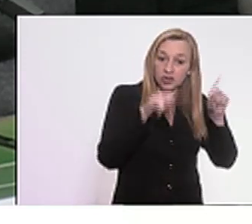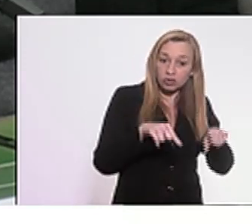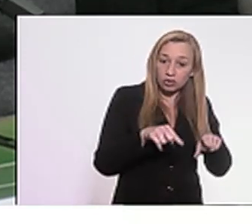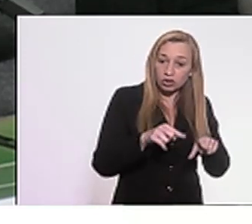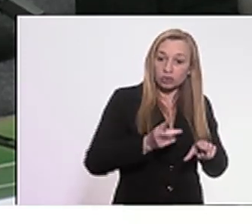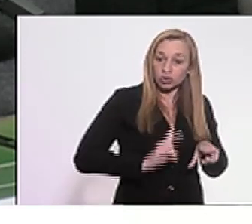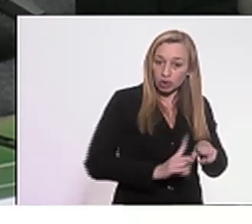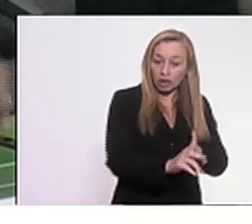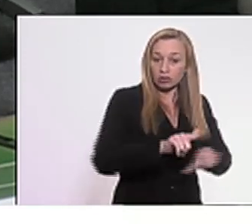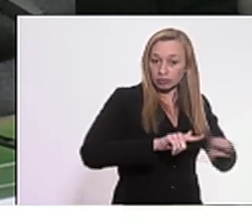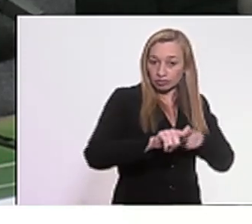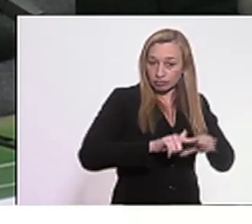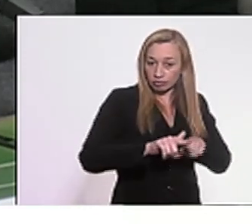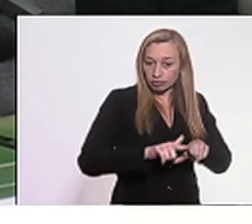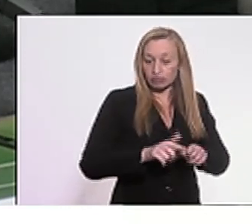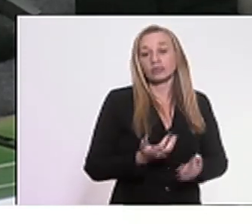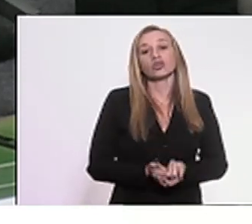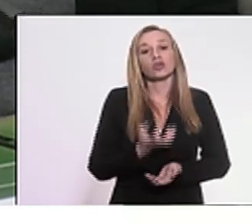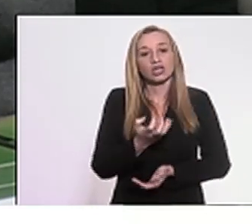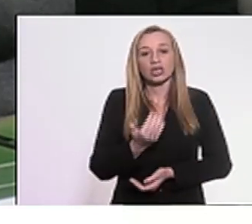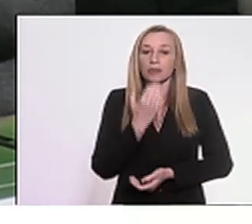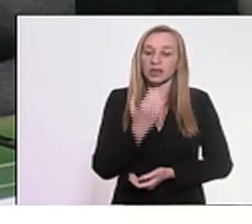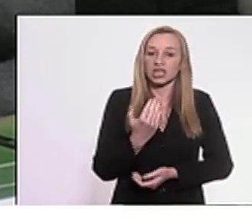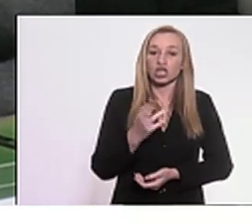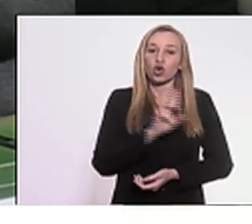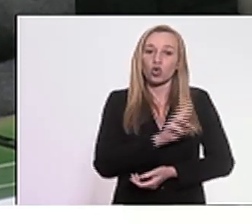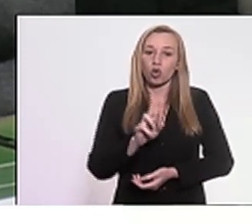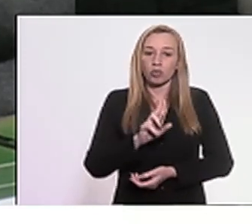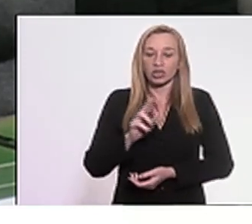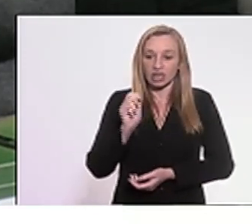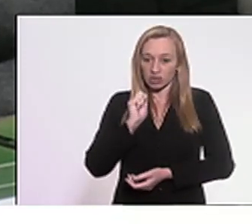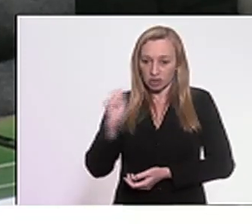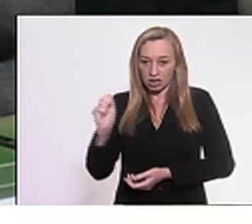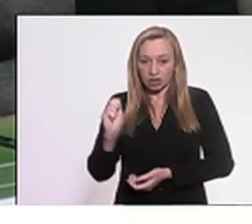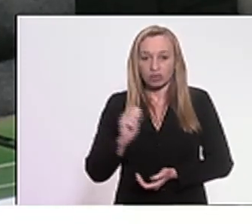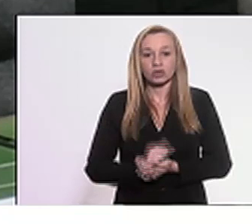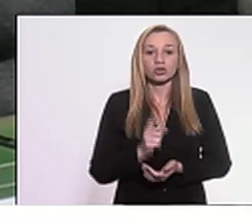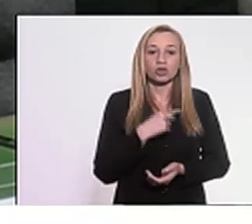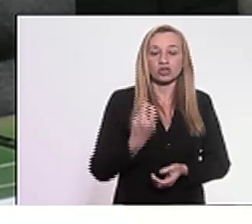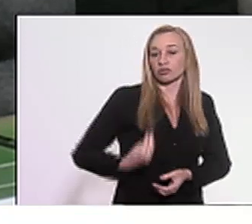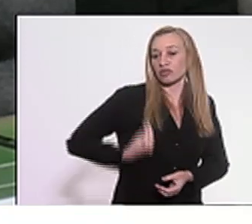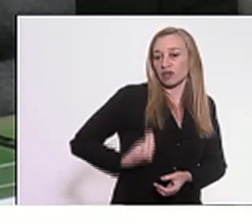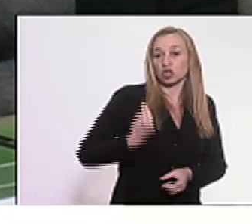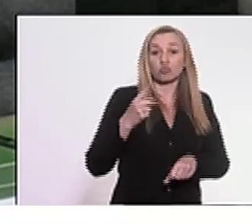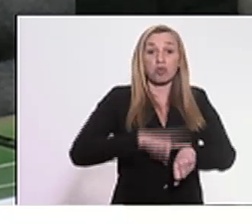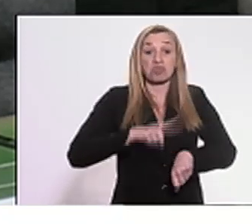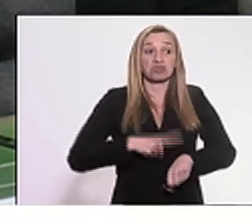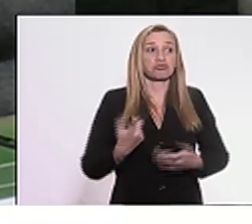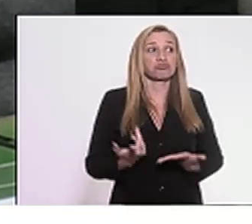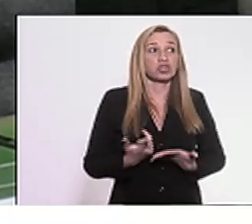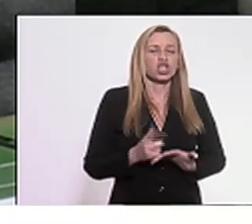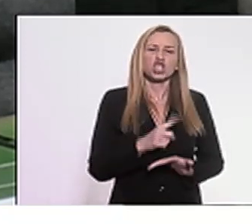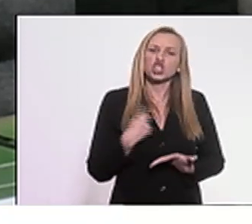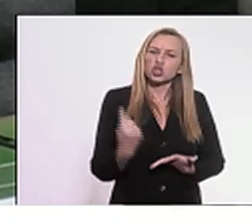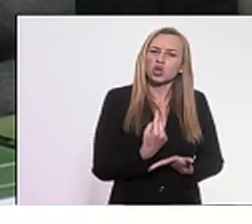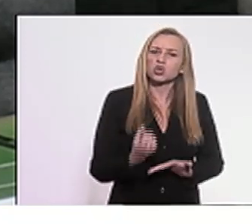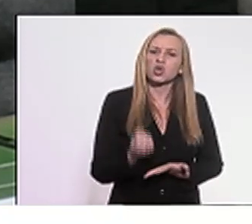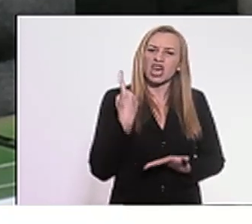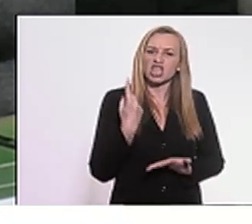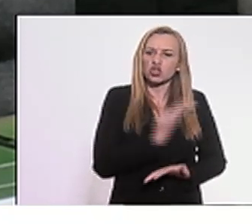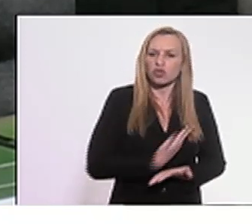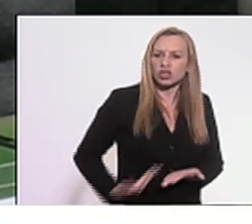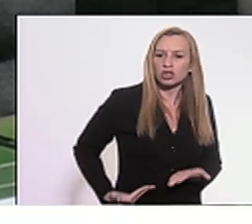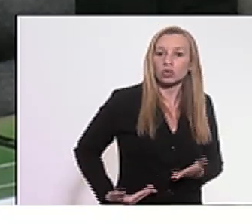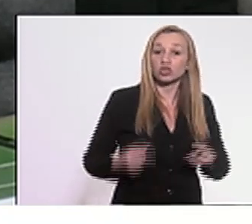eu queria pedir um adendo em nome da associação. Nós estamos vivendo um momento que nossos ex-governadores